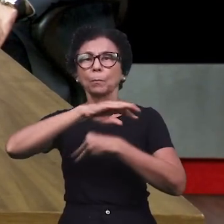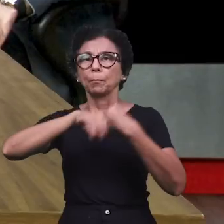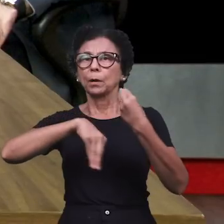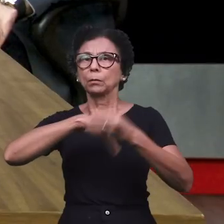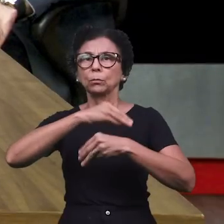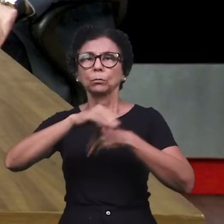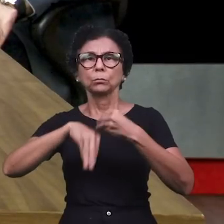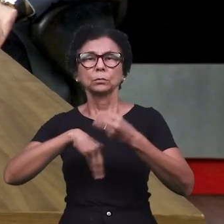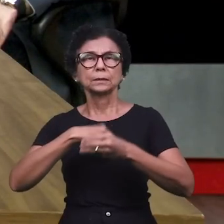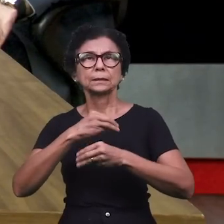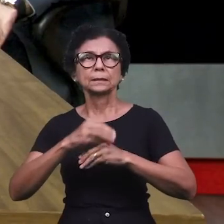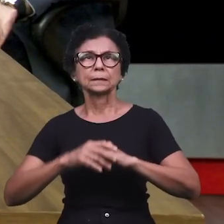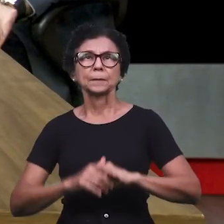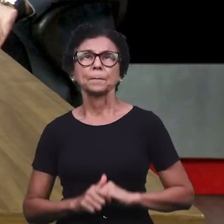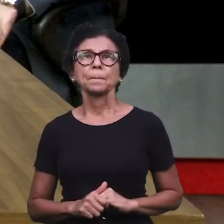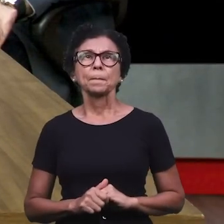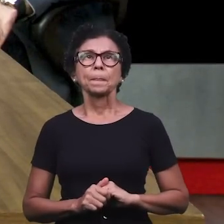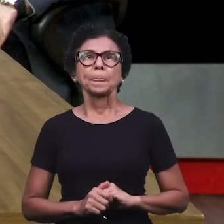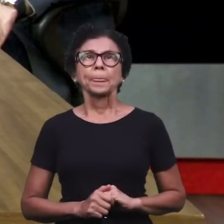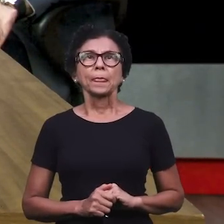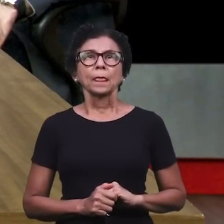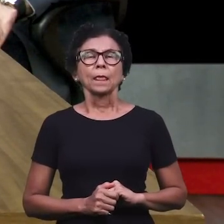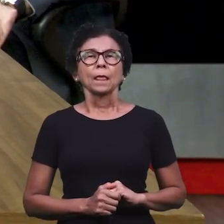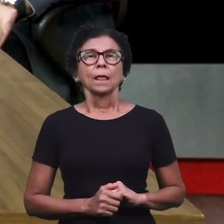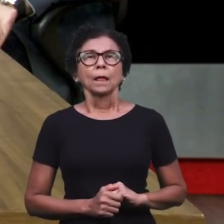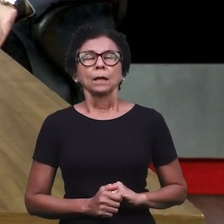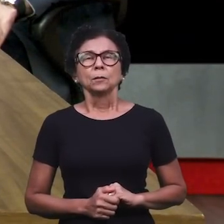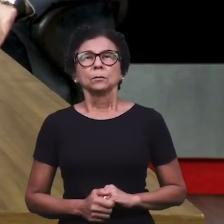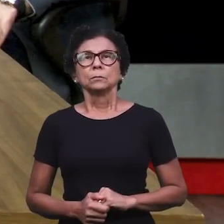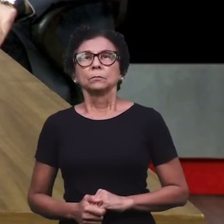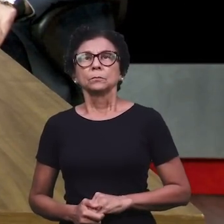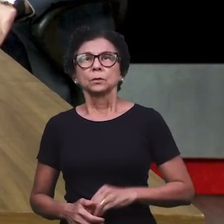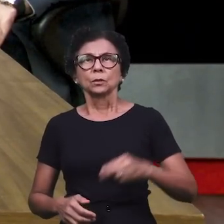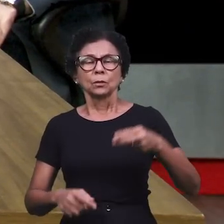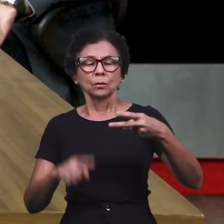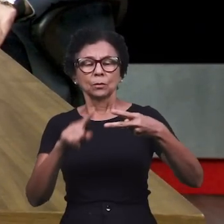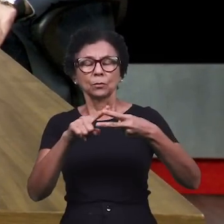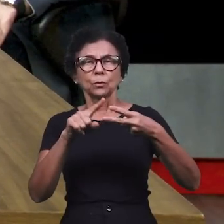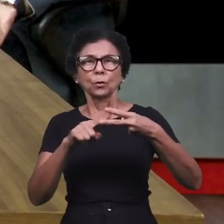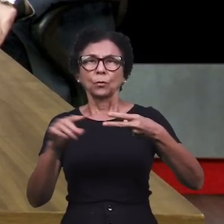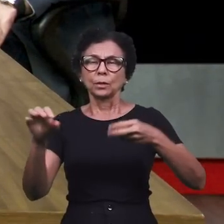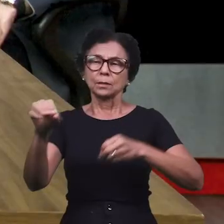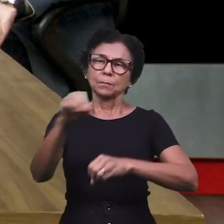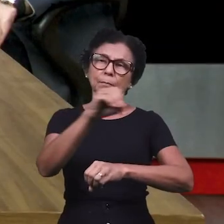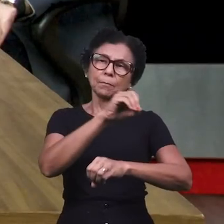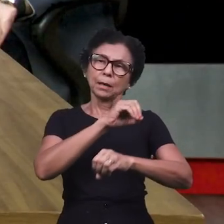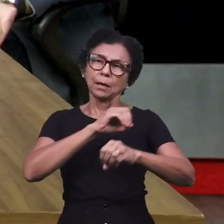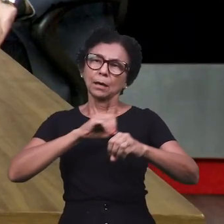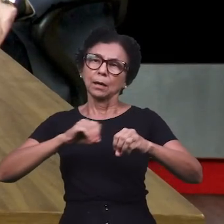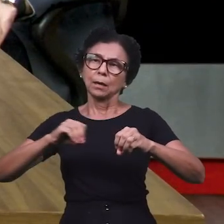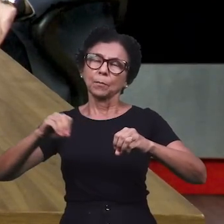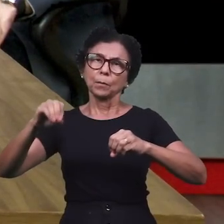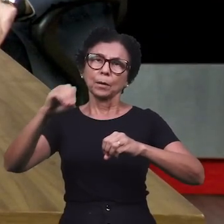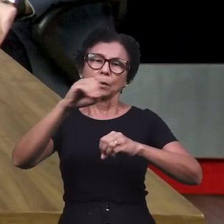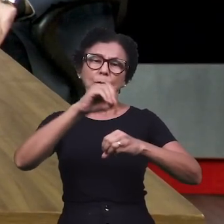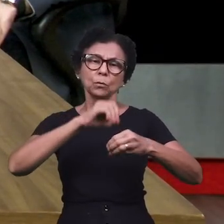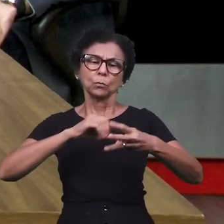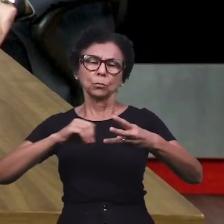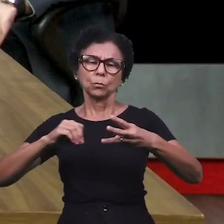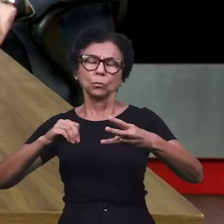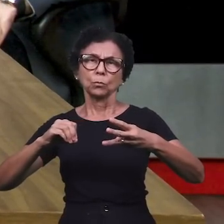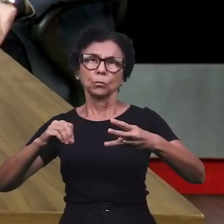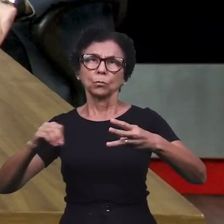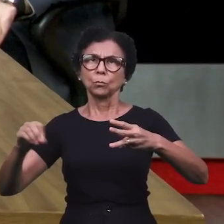total. E o GIF ali, ele mostra 2 corpos orbitando e depois entrando um terceiro. E como que